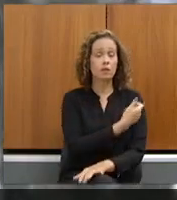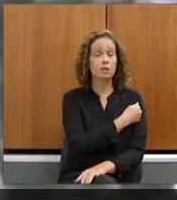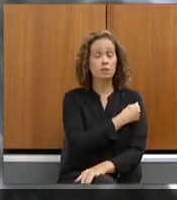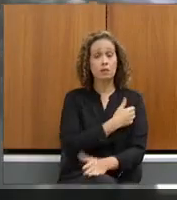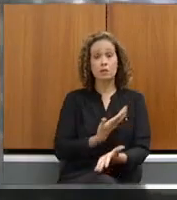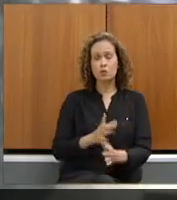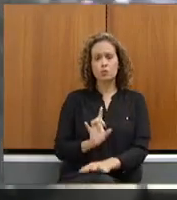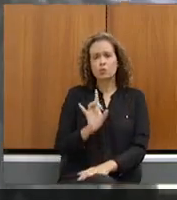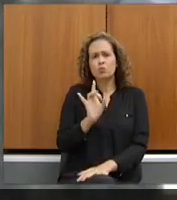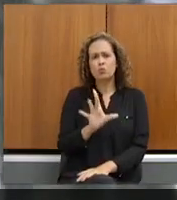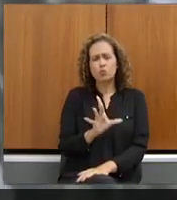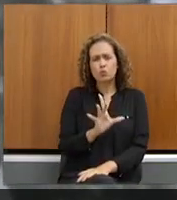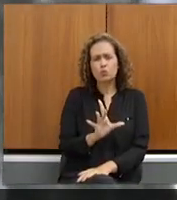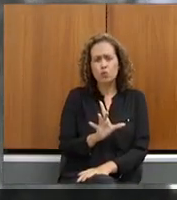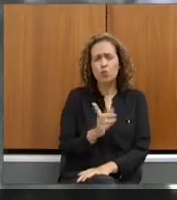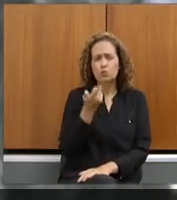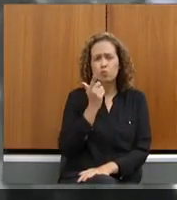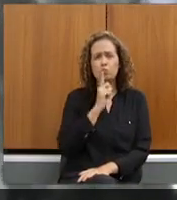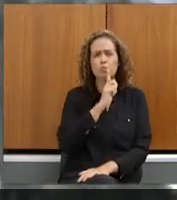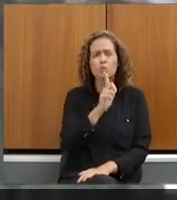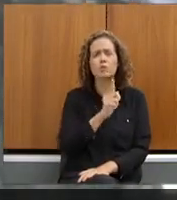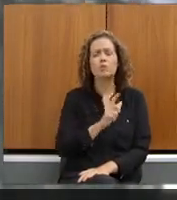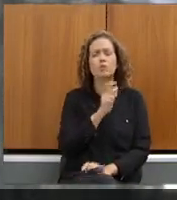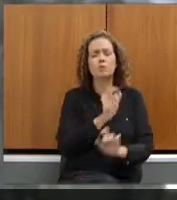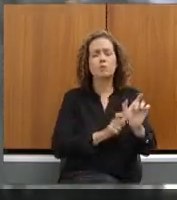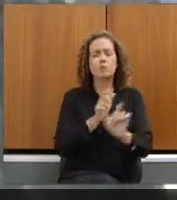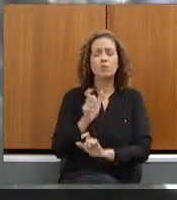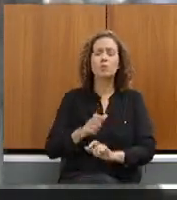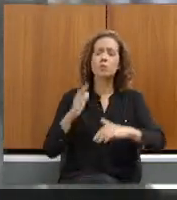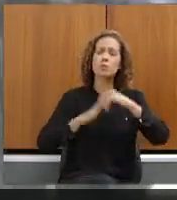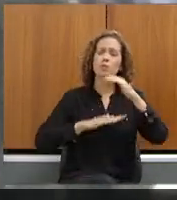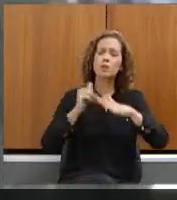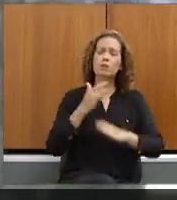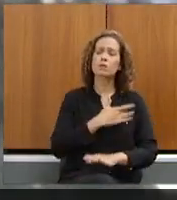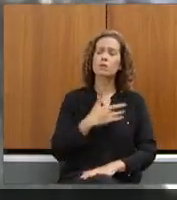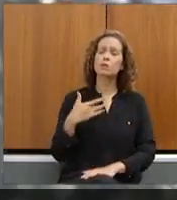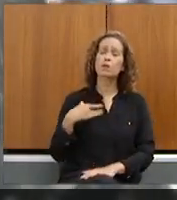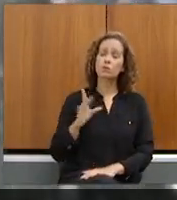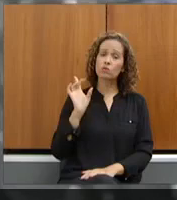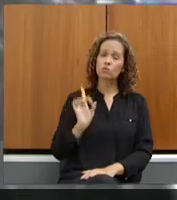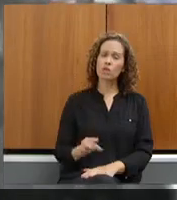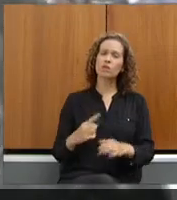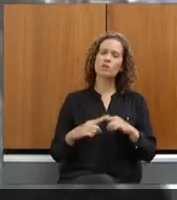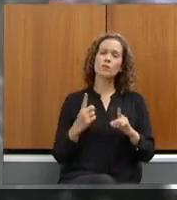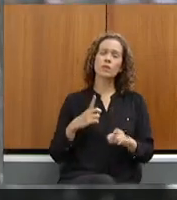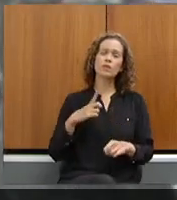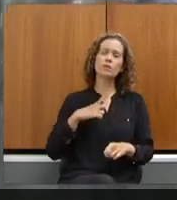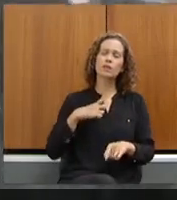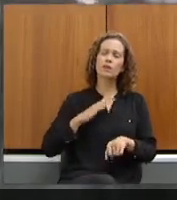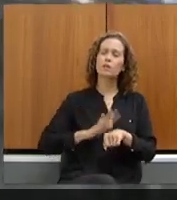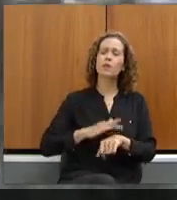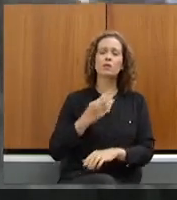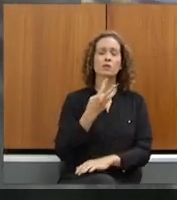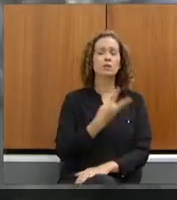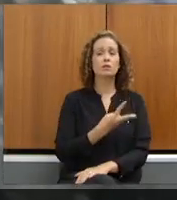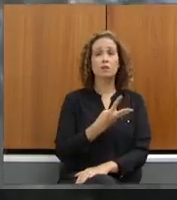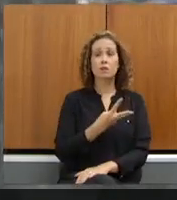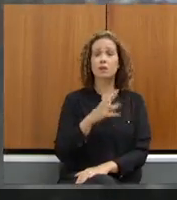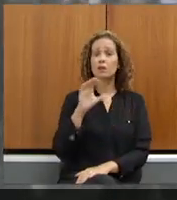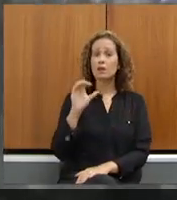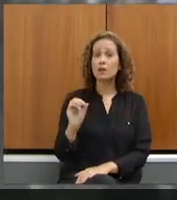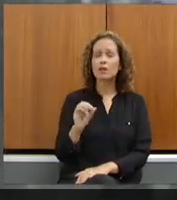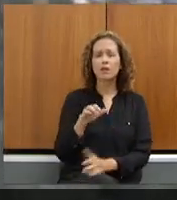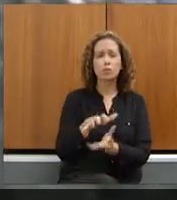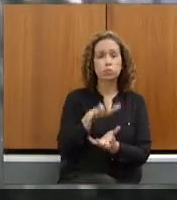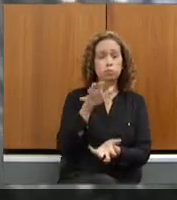até agora os trabalhadores da saúde que estão ali direito mais... Aqui